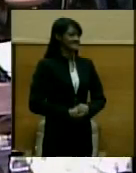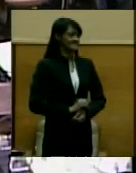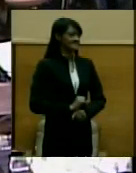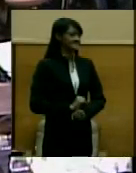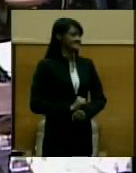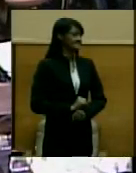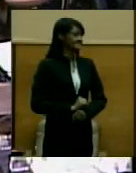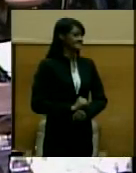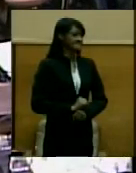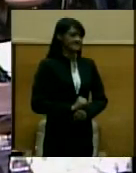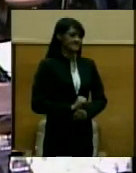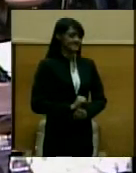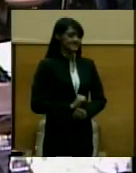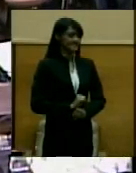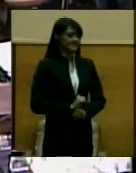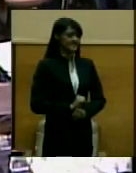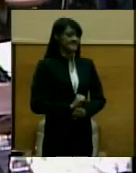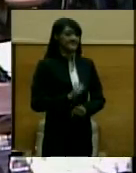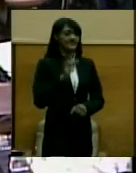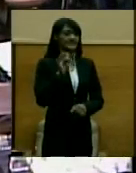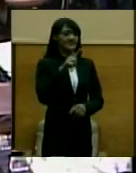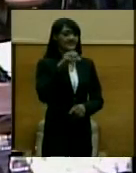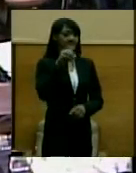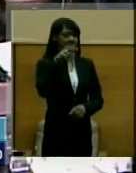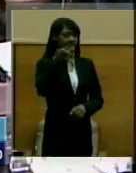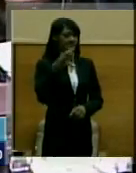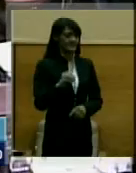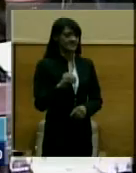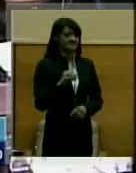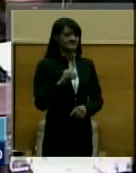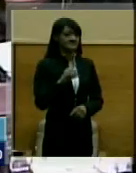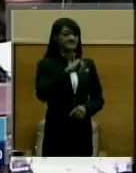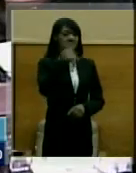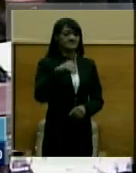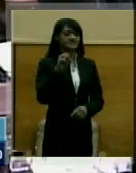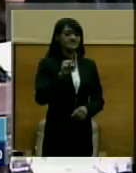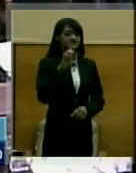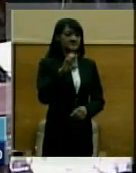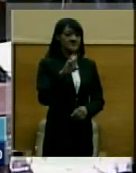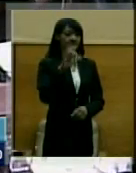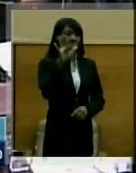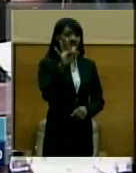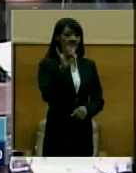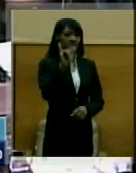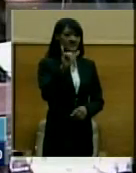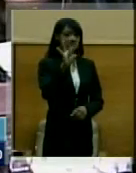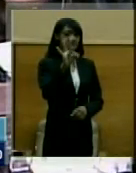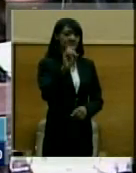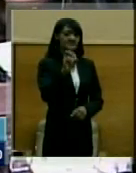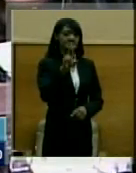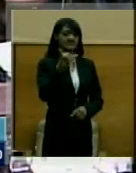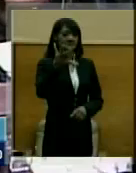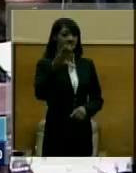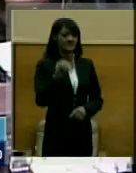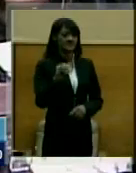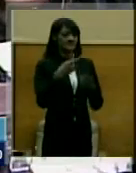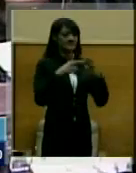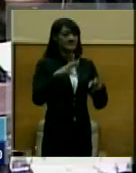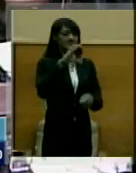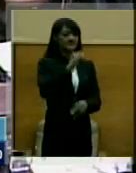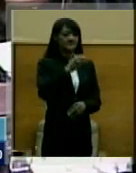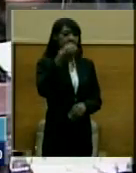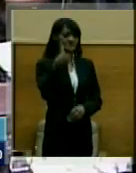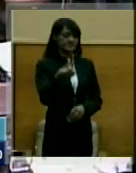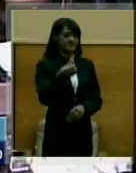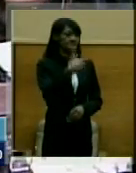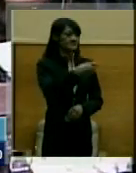Concessão de Medalha do Mérito de Superação Flávio Primo ao senhor José Carlos Vitorino, nos termos do dispositivo da resolução 06/2013,